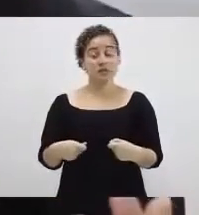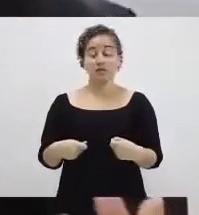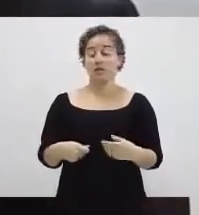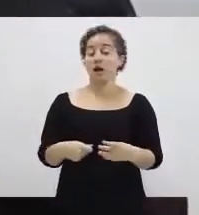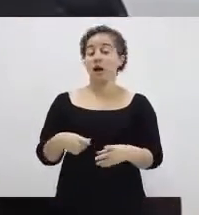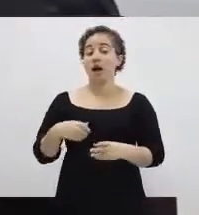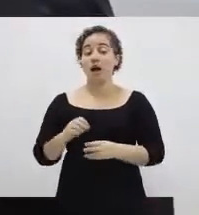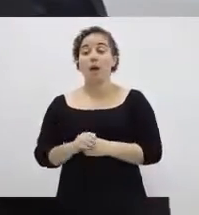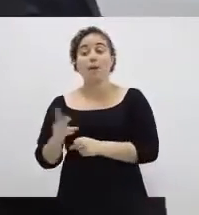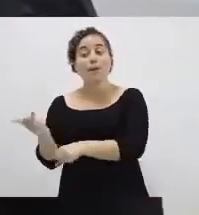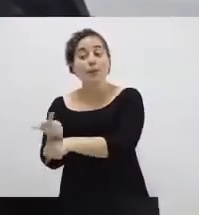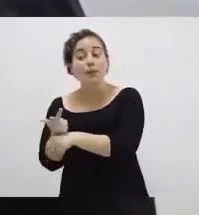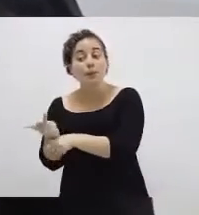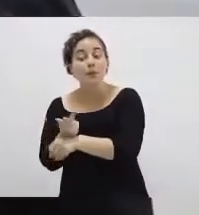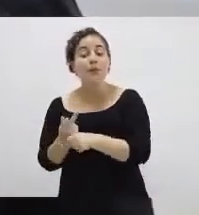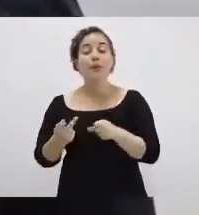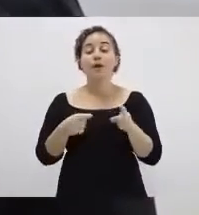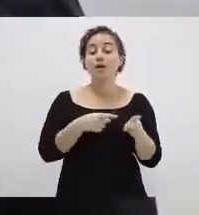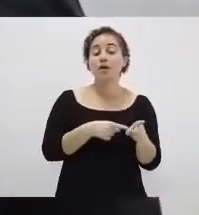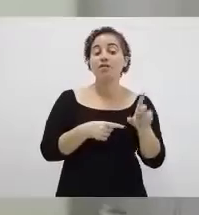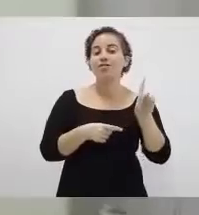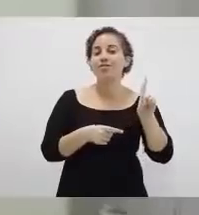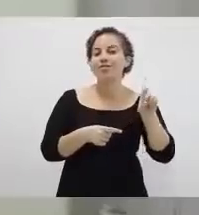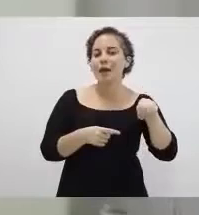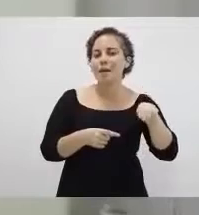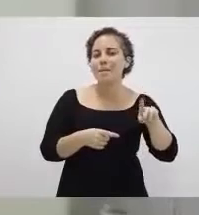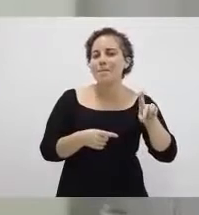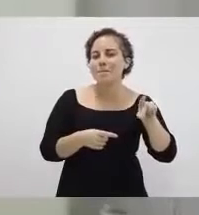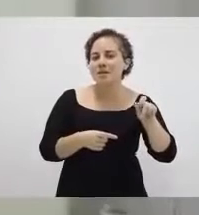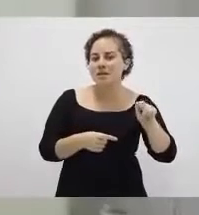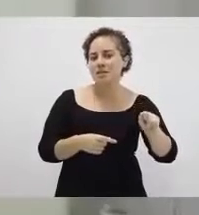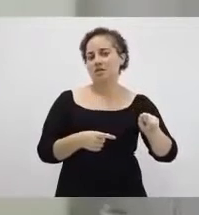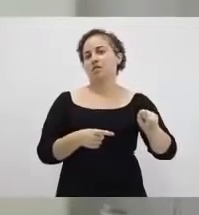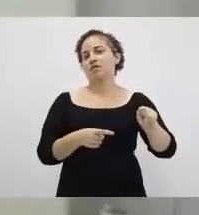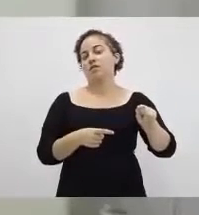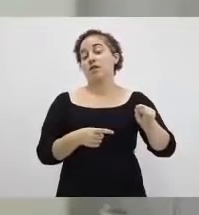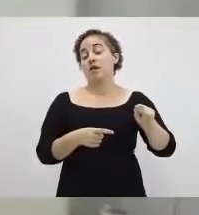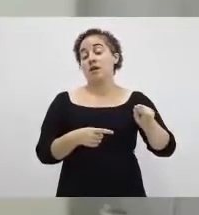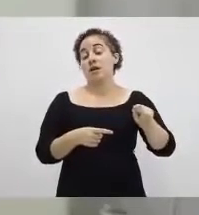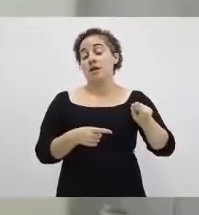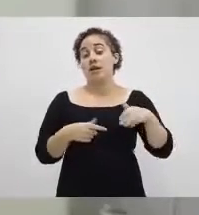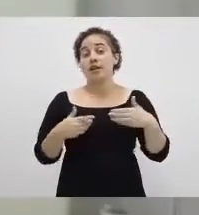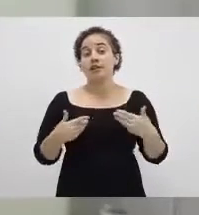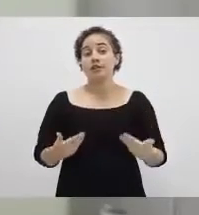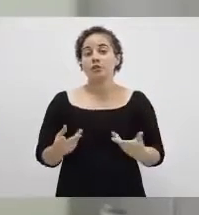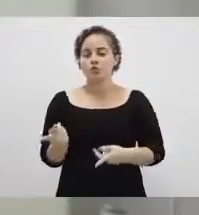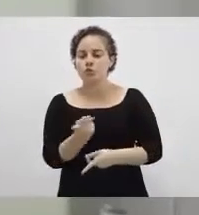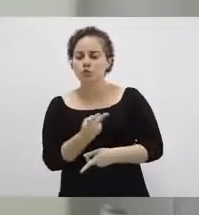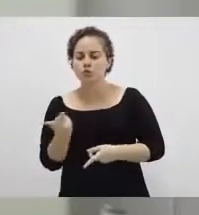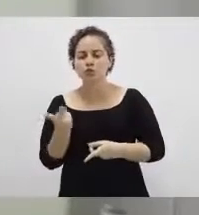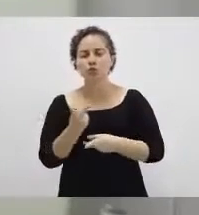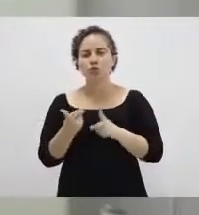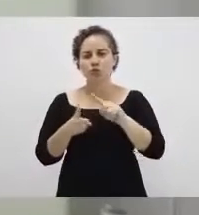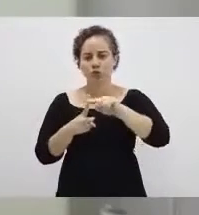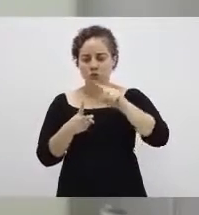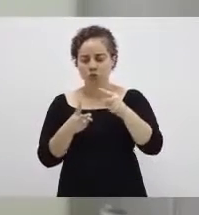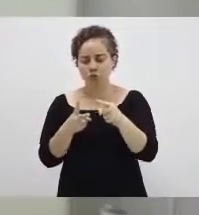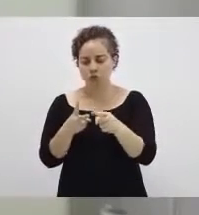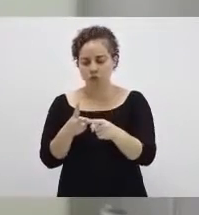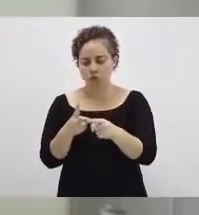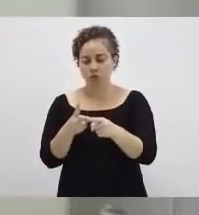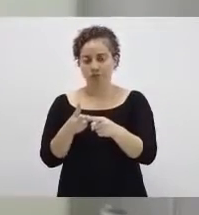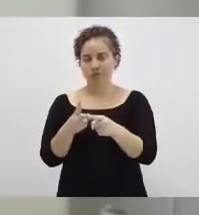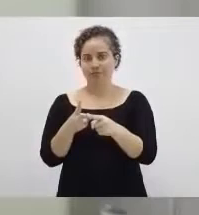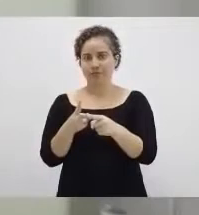de moeda e demanda por moeda. Esses dois tipos de regimes cambiais são os regimes mais